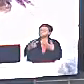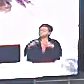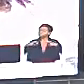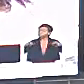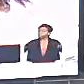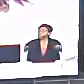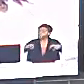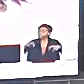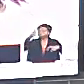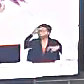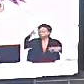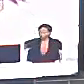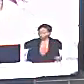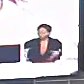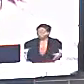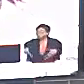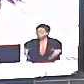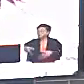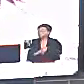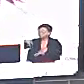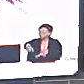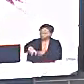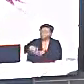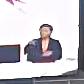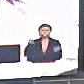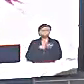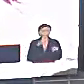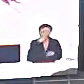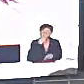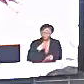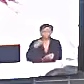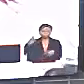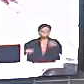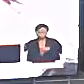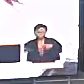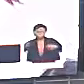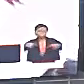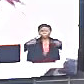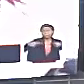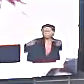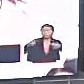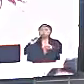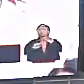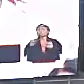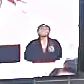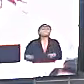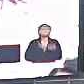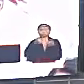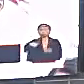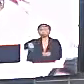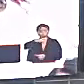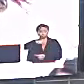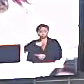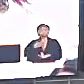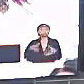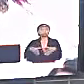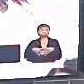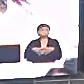aqui alejado de cegos aqui e discutir o que é melhor para nós senhor Deputado e outra coisa